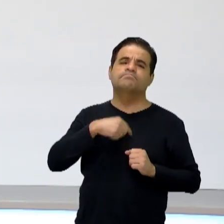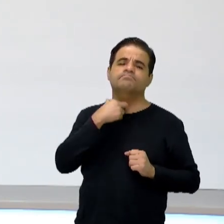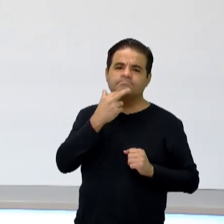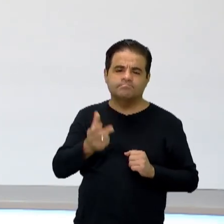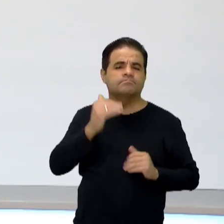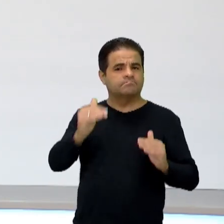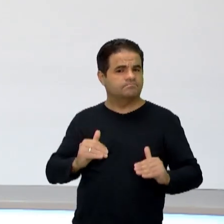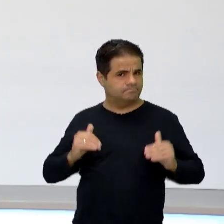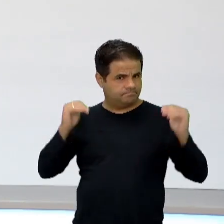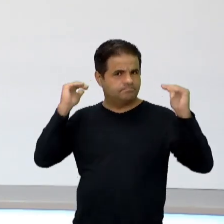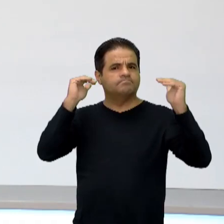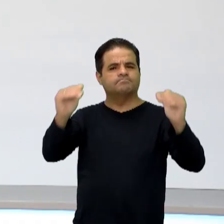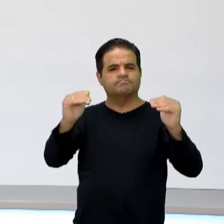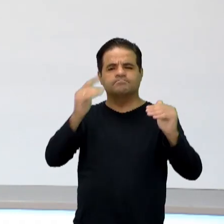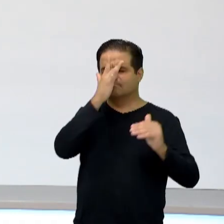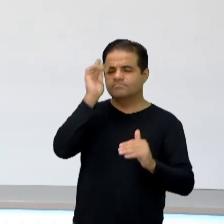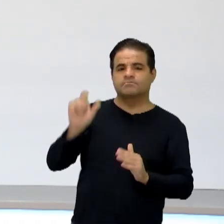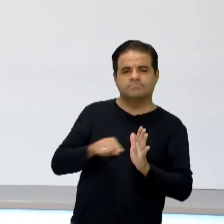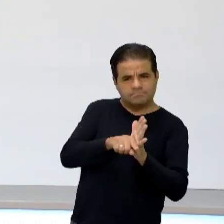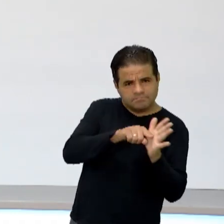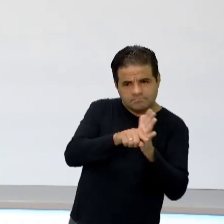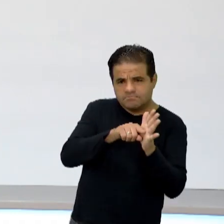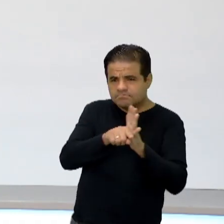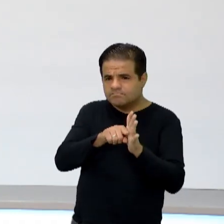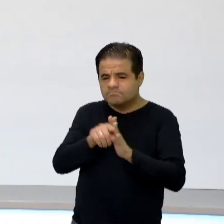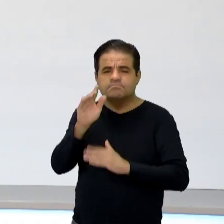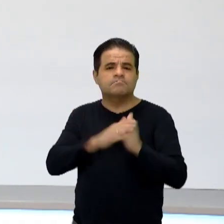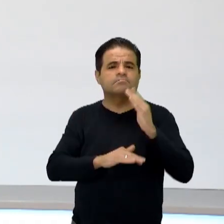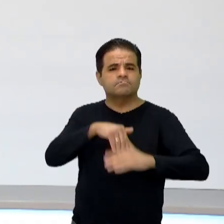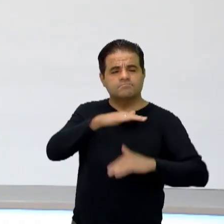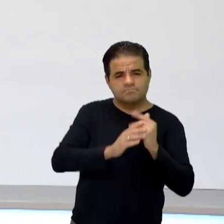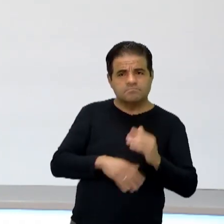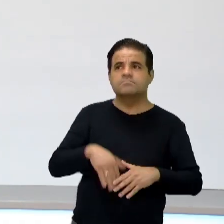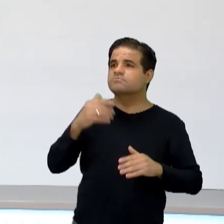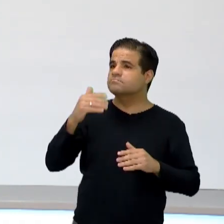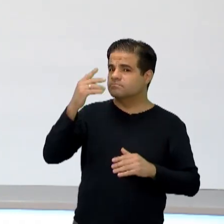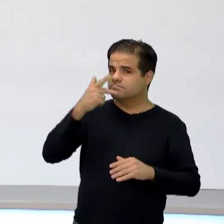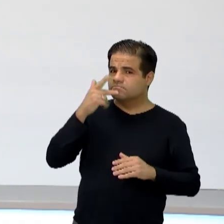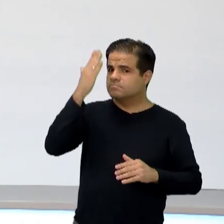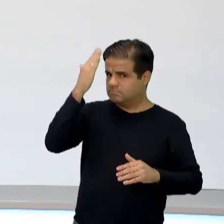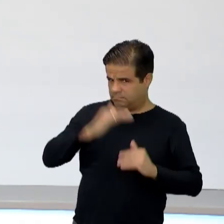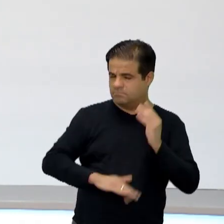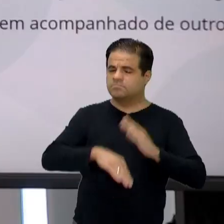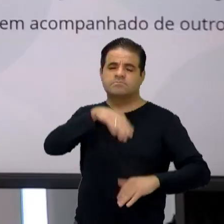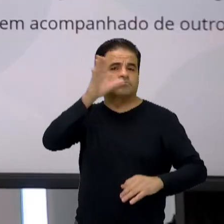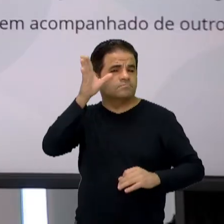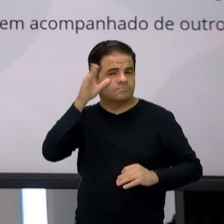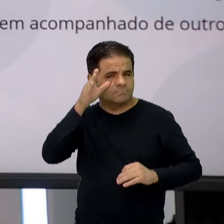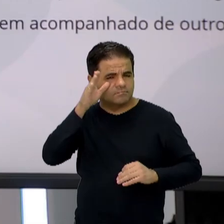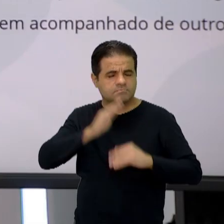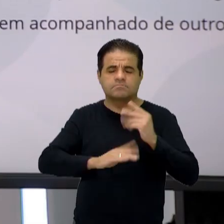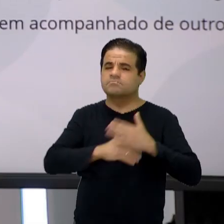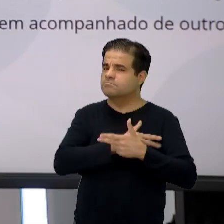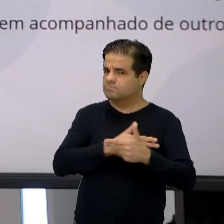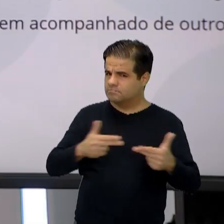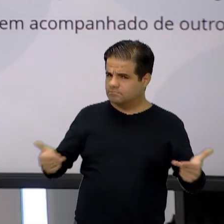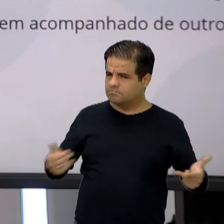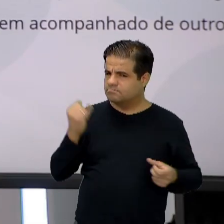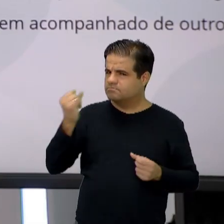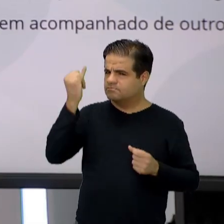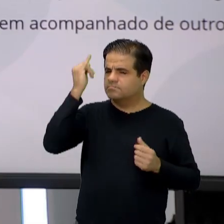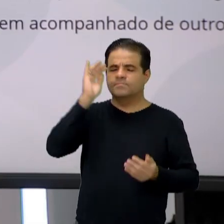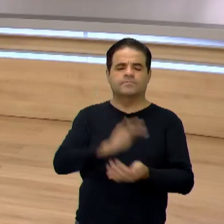de autoridade, alguém que já pesquisou sobre o assunto e sabe falar sobre esse assunto com propriedade. E trouxe uma curiosidade muito importante, né? Vamos